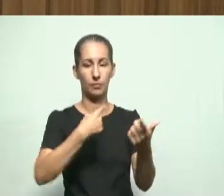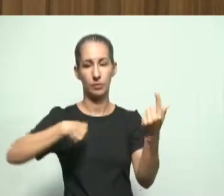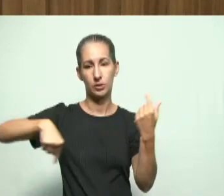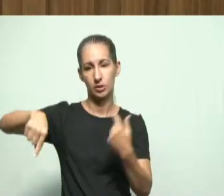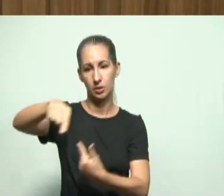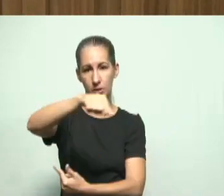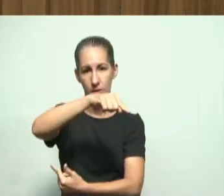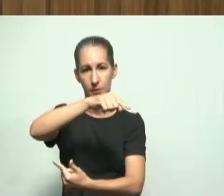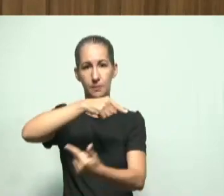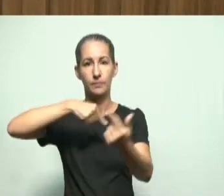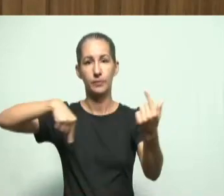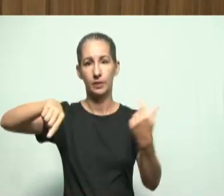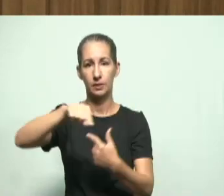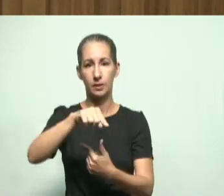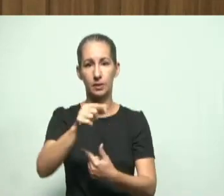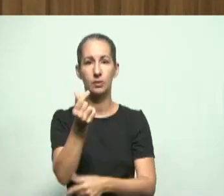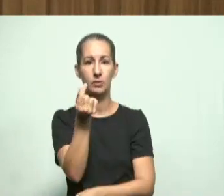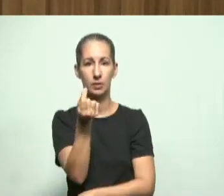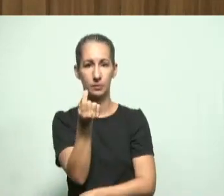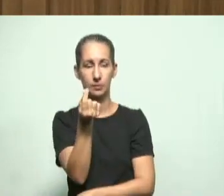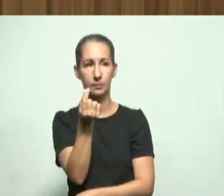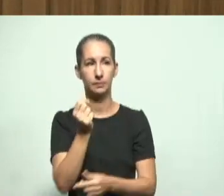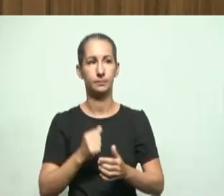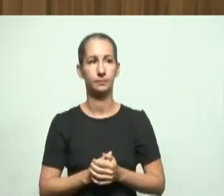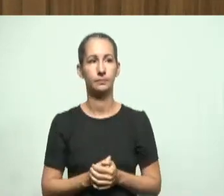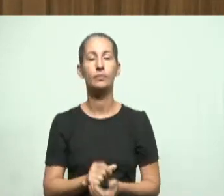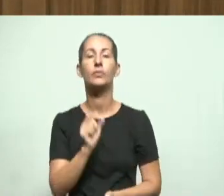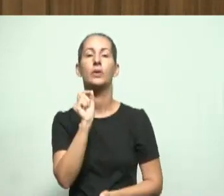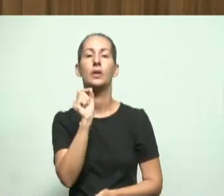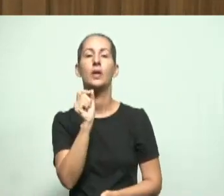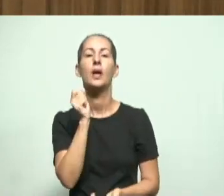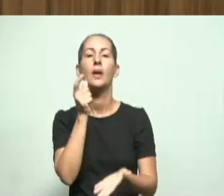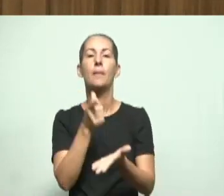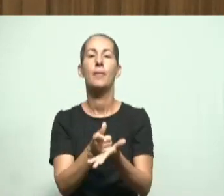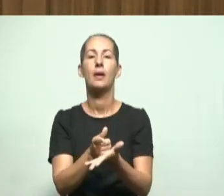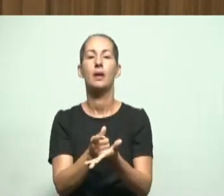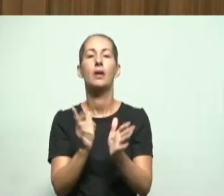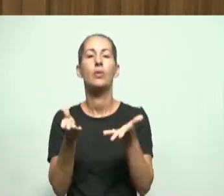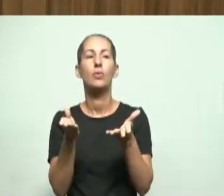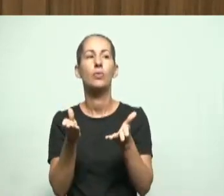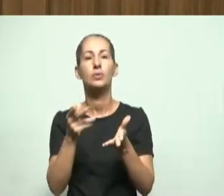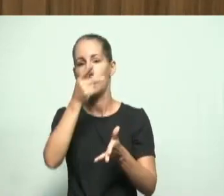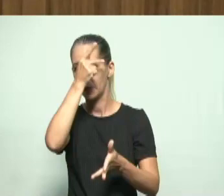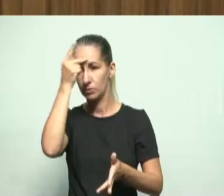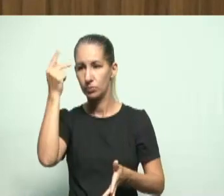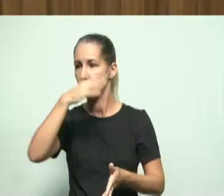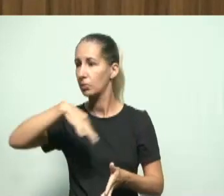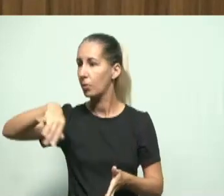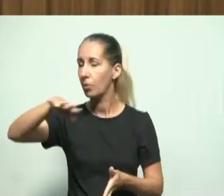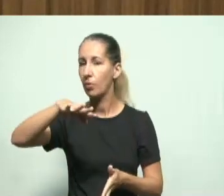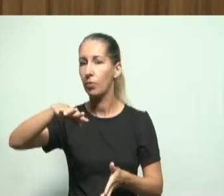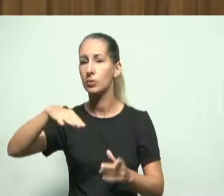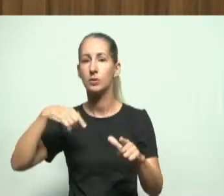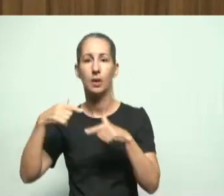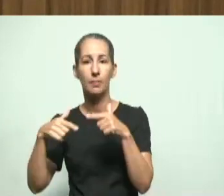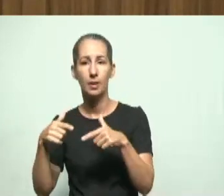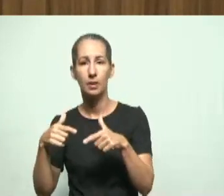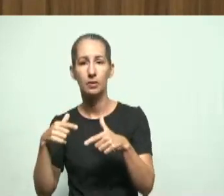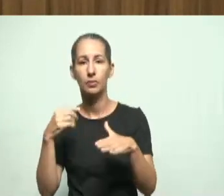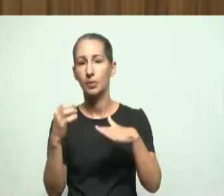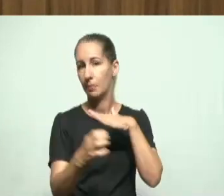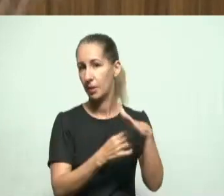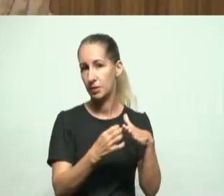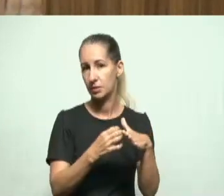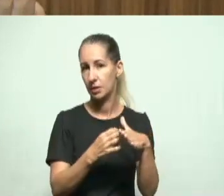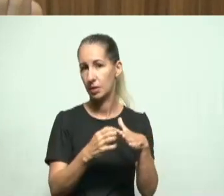entre nós três o vale-transporte. Quem é que paga o vale-transporte hoje? É o povo. É o trabalhador e o empregador,